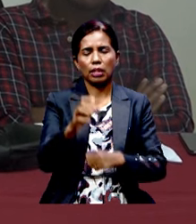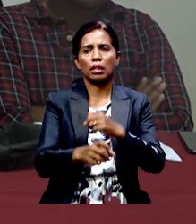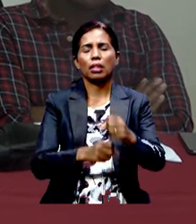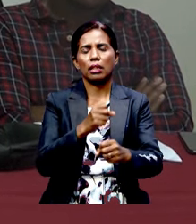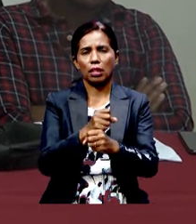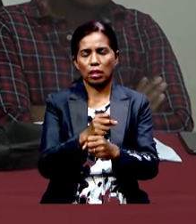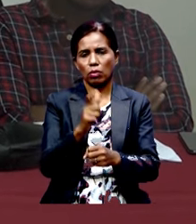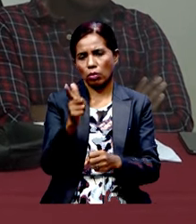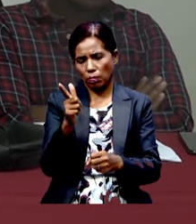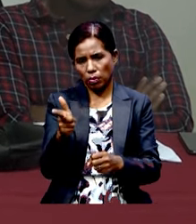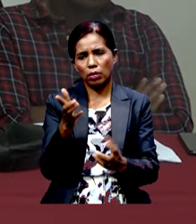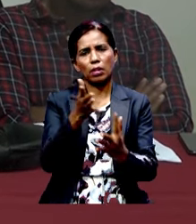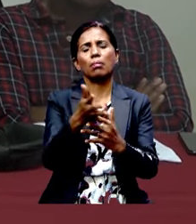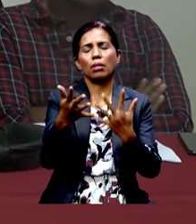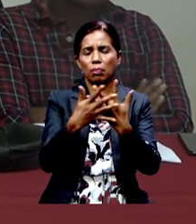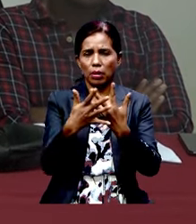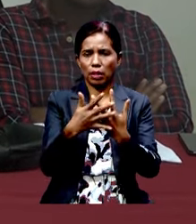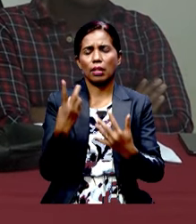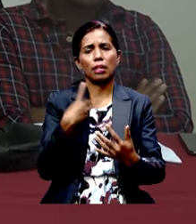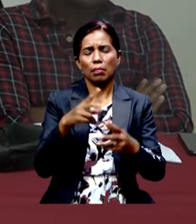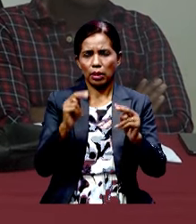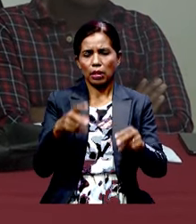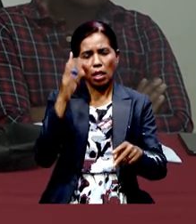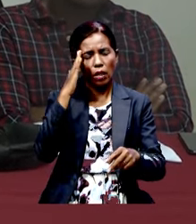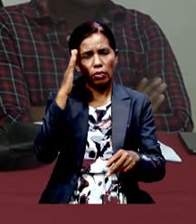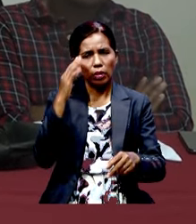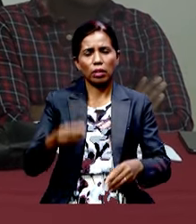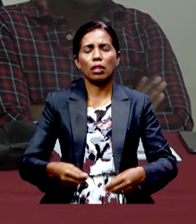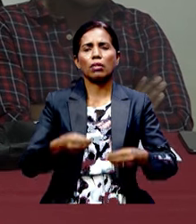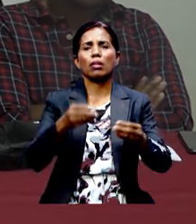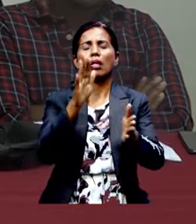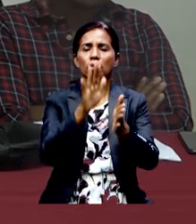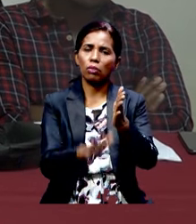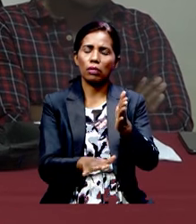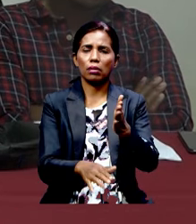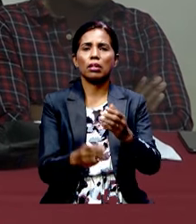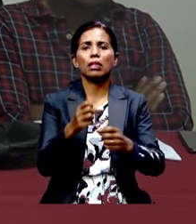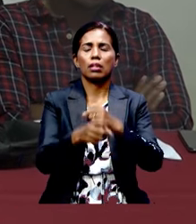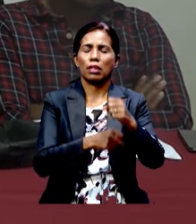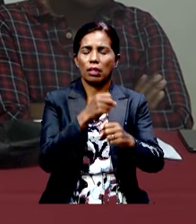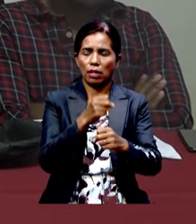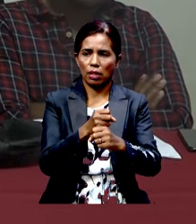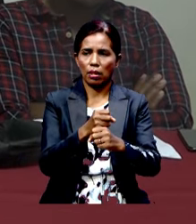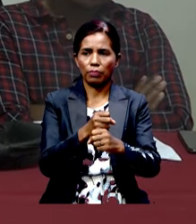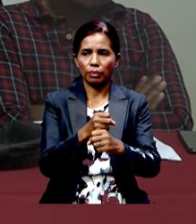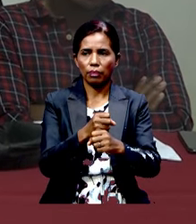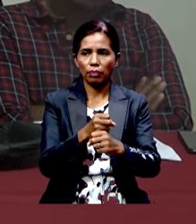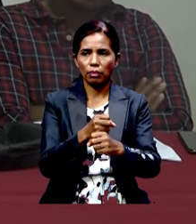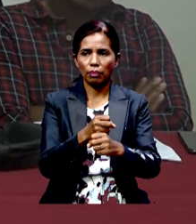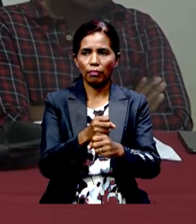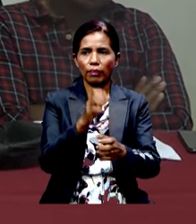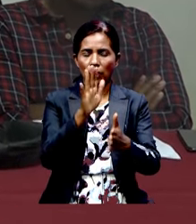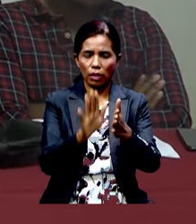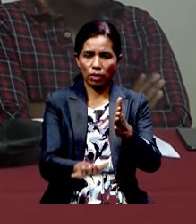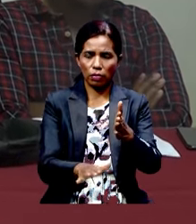20 depois ita precisa hanu indian kata neita tem que for be será tambas humanidade nia tem que for indulto